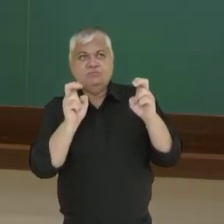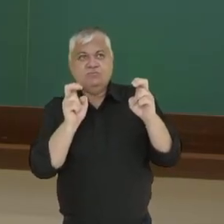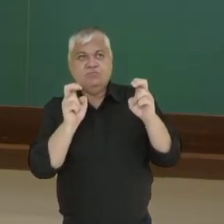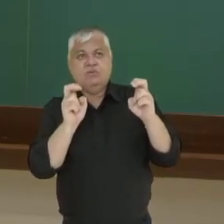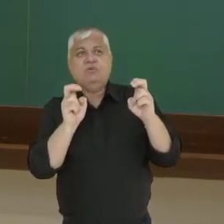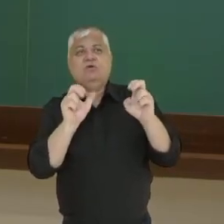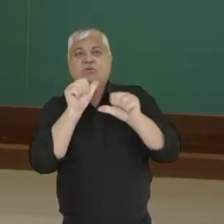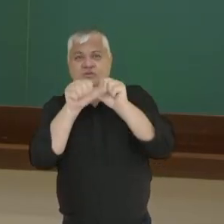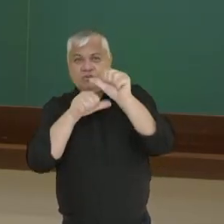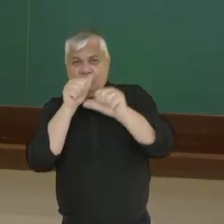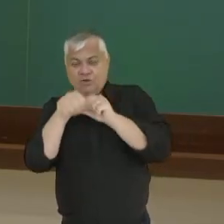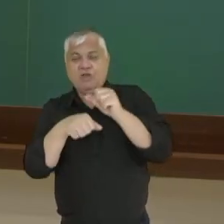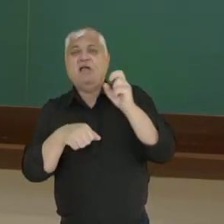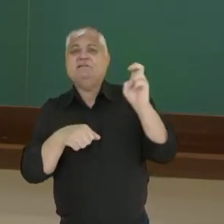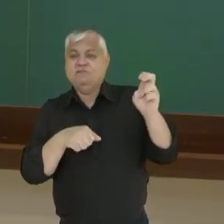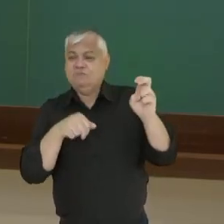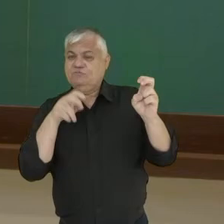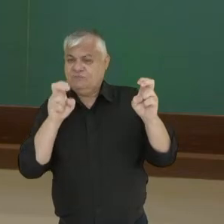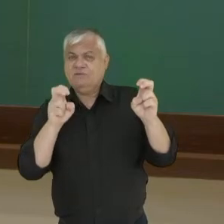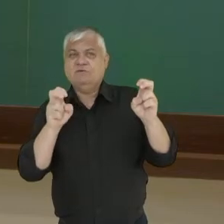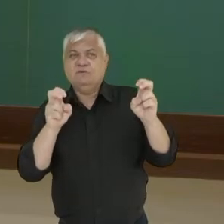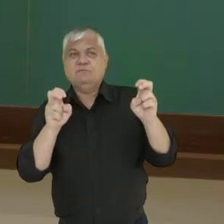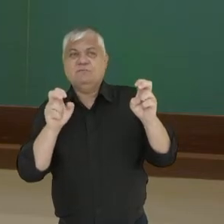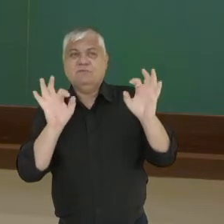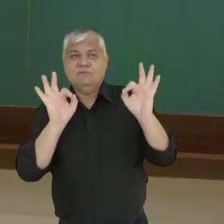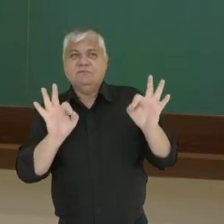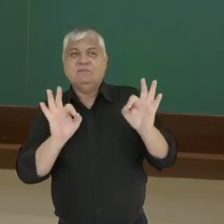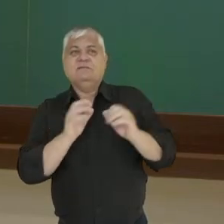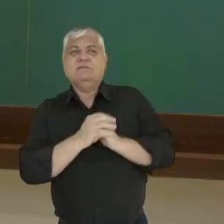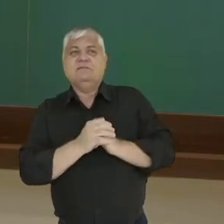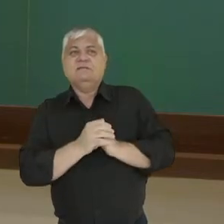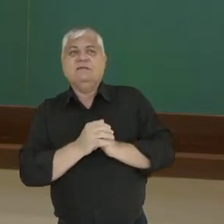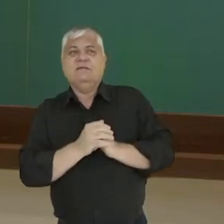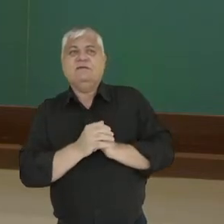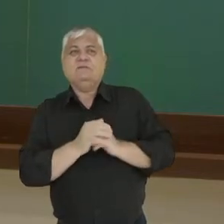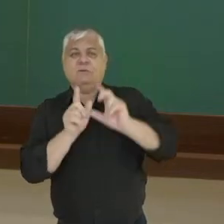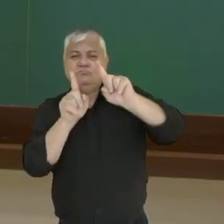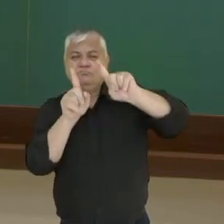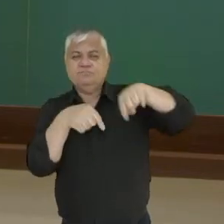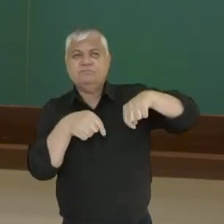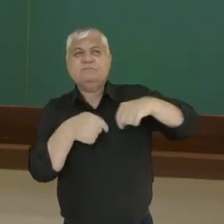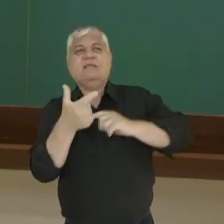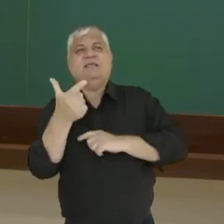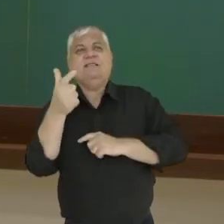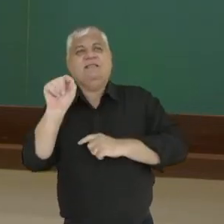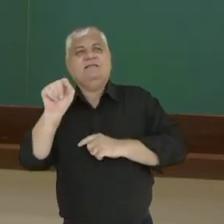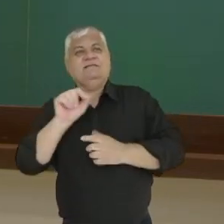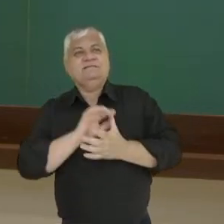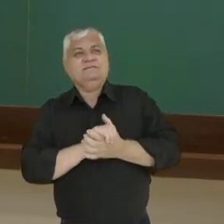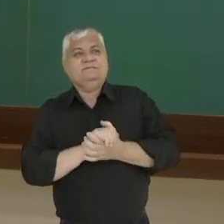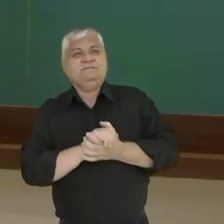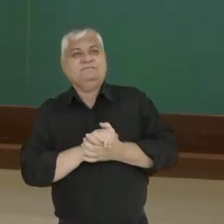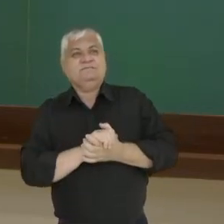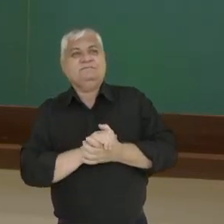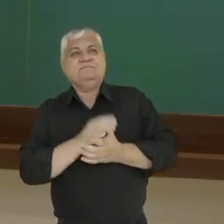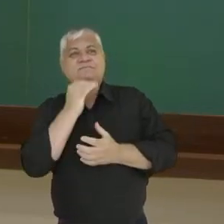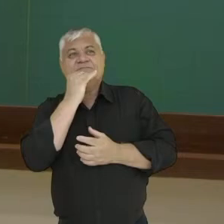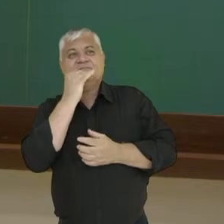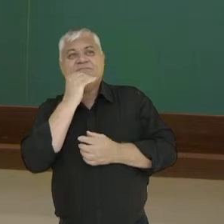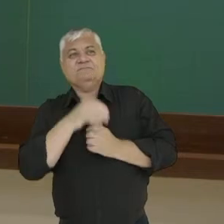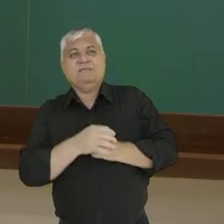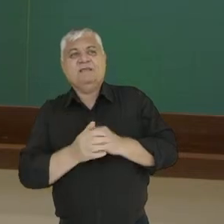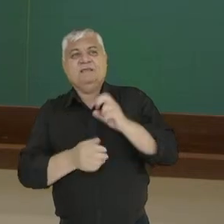o segundo por log de 5. Tenho a igualdade da base dos logaritmos. Agora, este cortou com